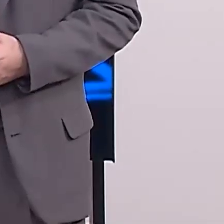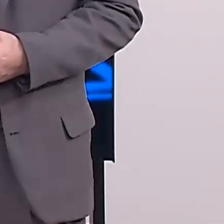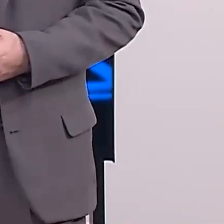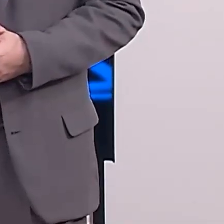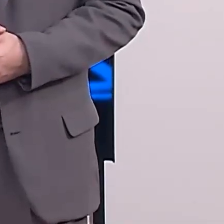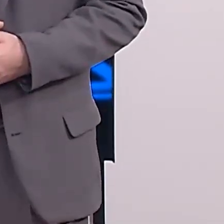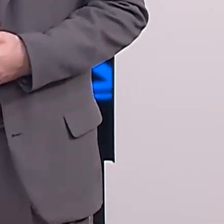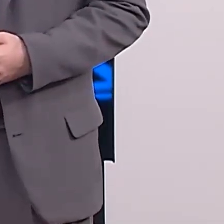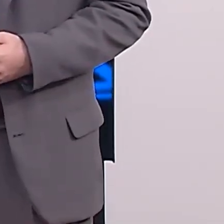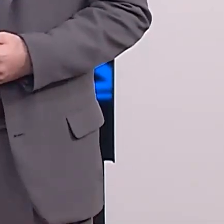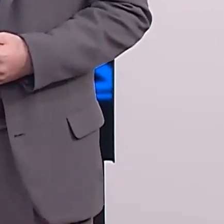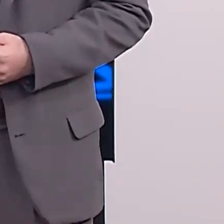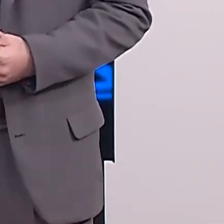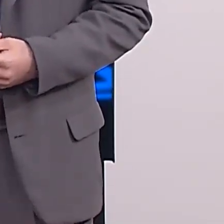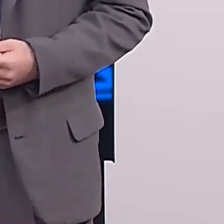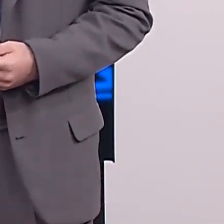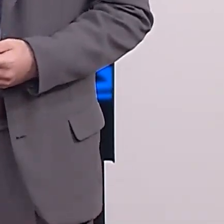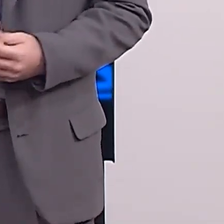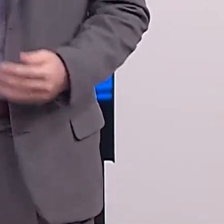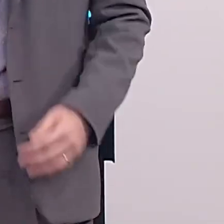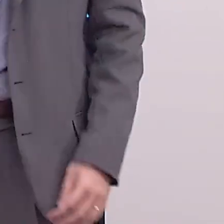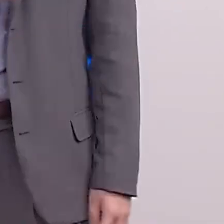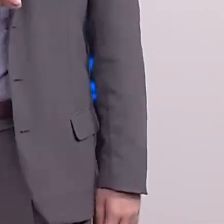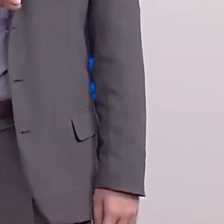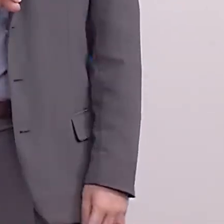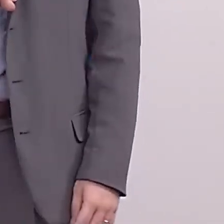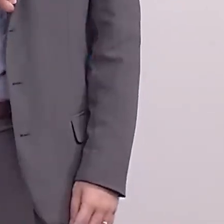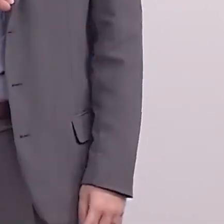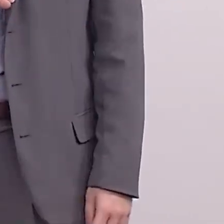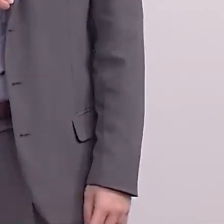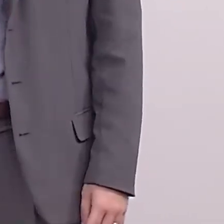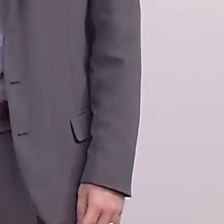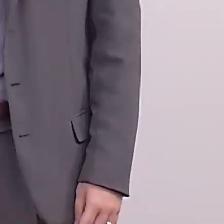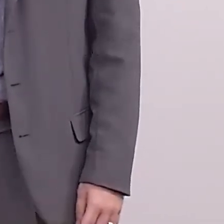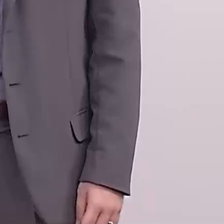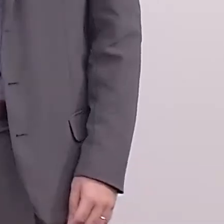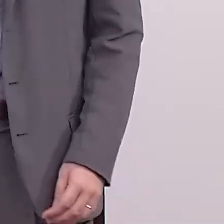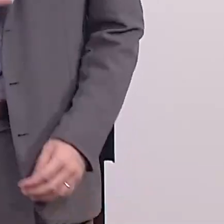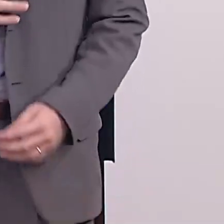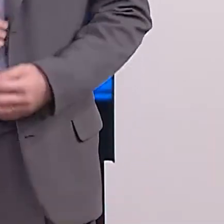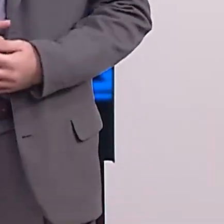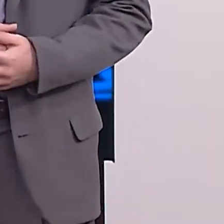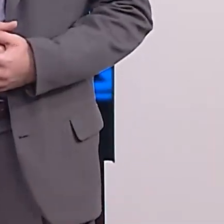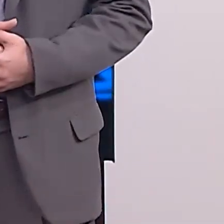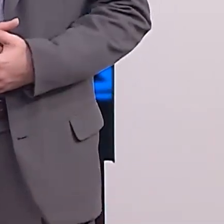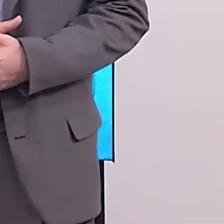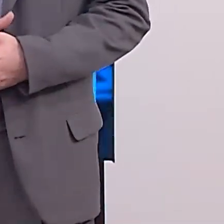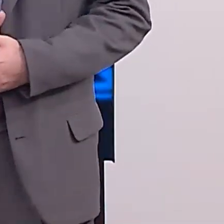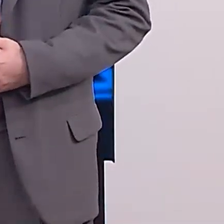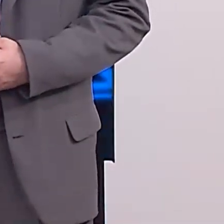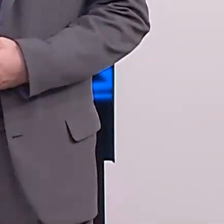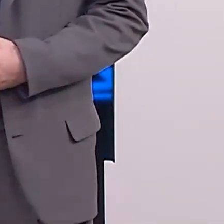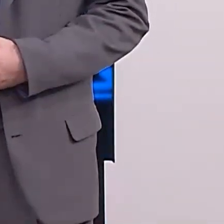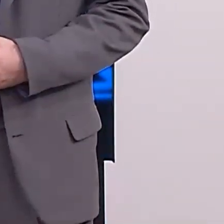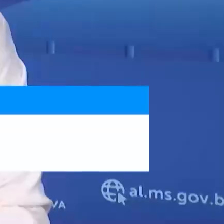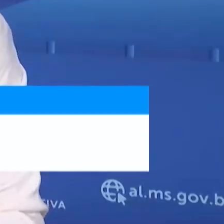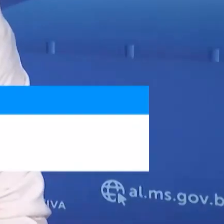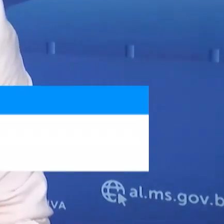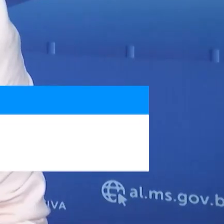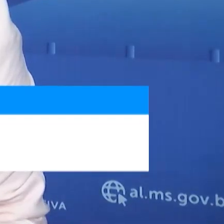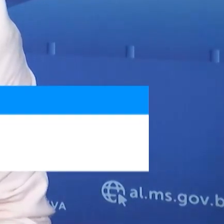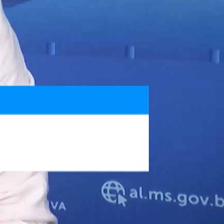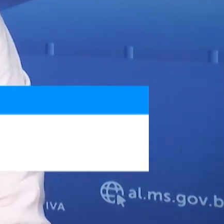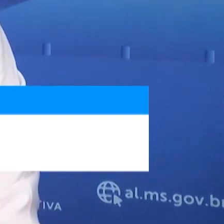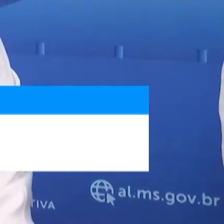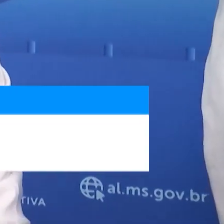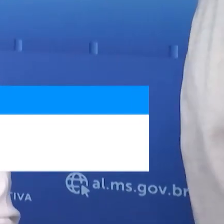estaduais. Um grupo de trabalho do Executivo, com presença da Assembleia, discute esses possíveis impactos a Mato Grosso do Sul. O